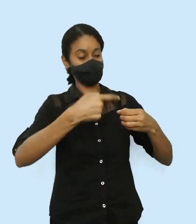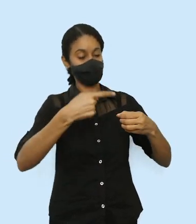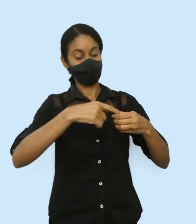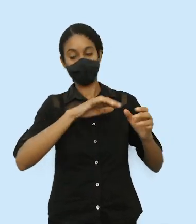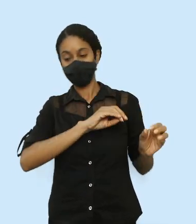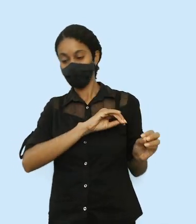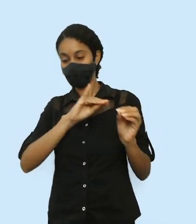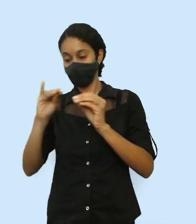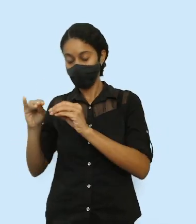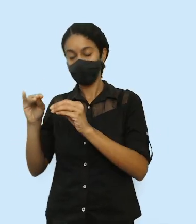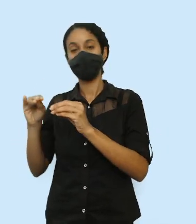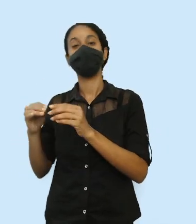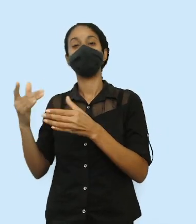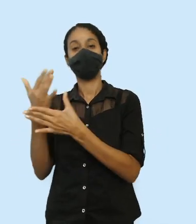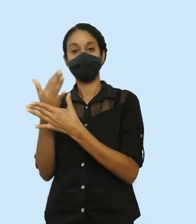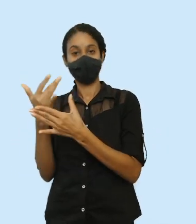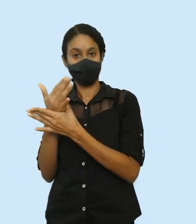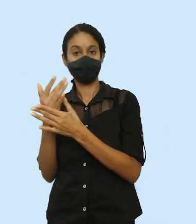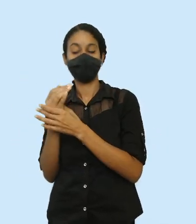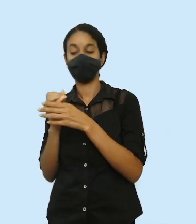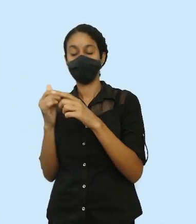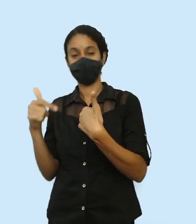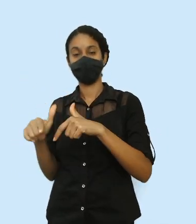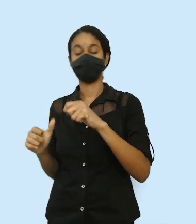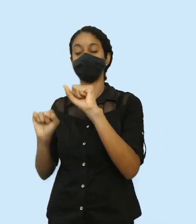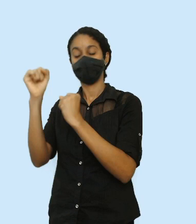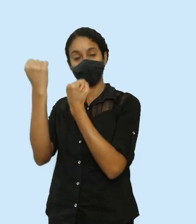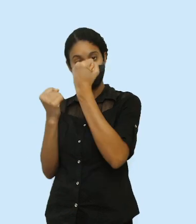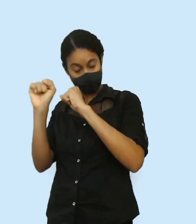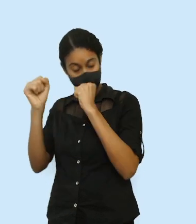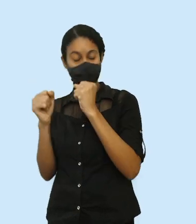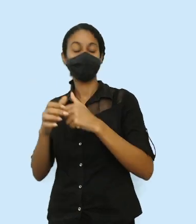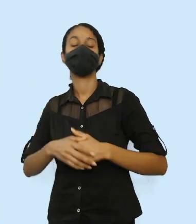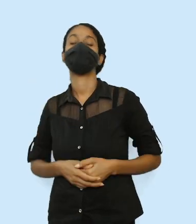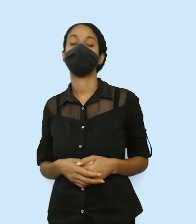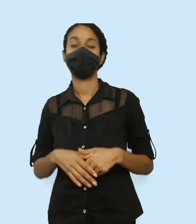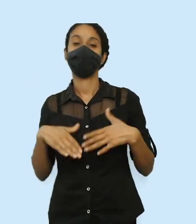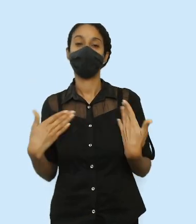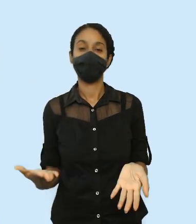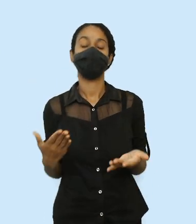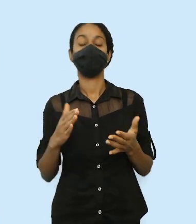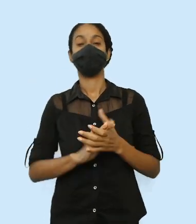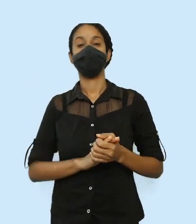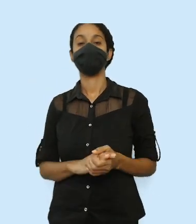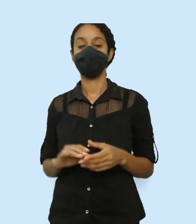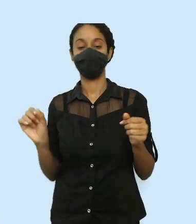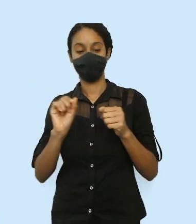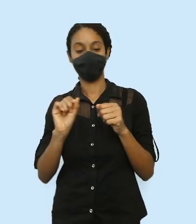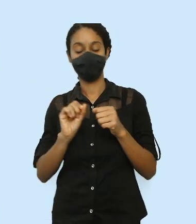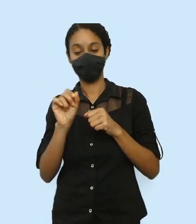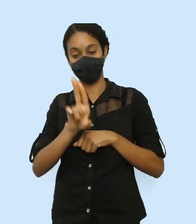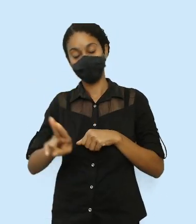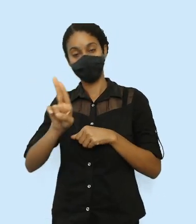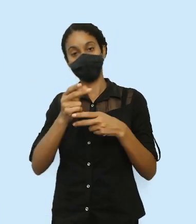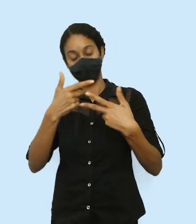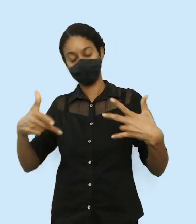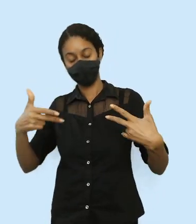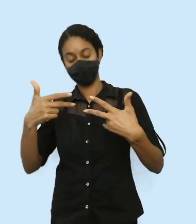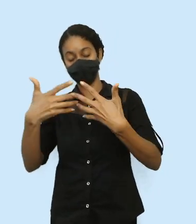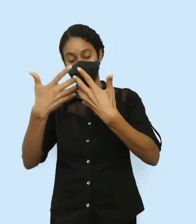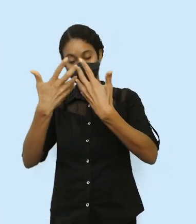para trabalhar nessas indústrias, para trabalhar nessas fábricas. Então, além de fazer uso das máquinas